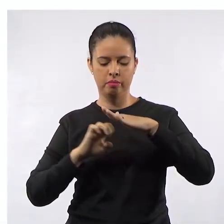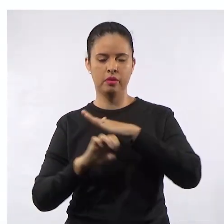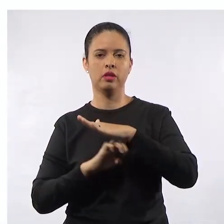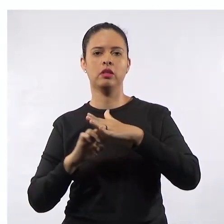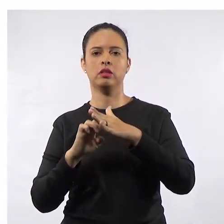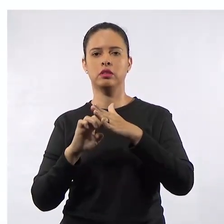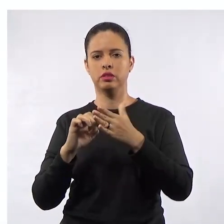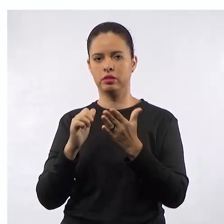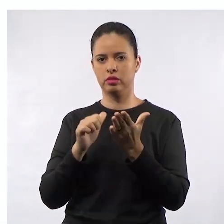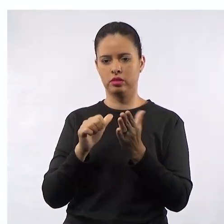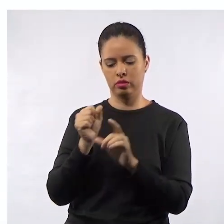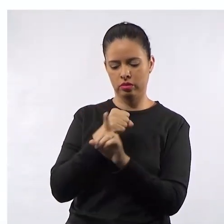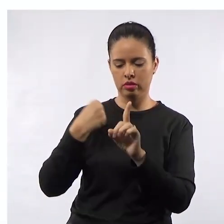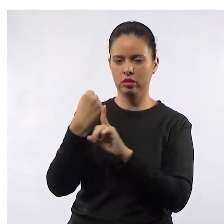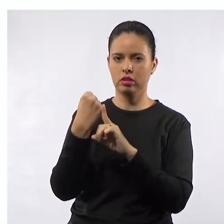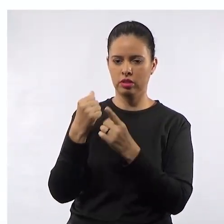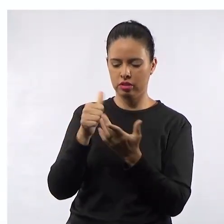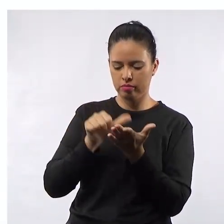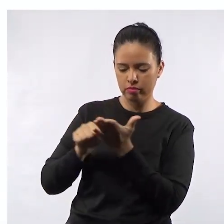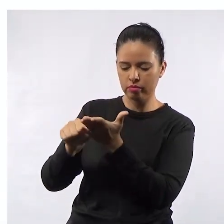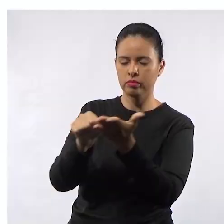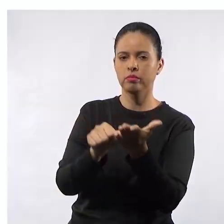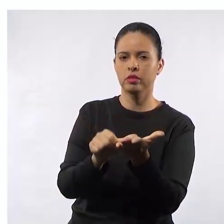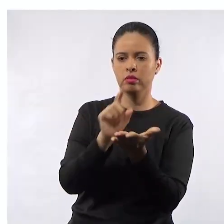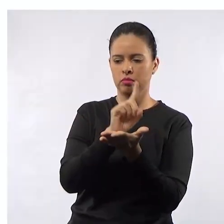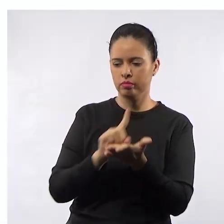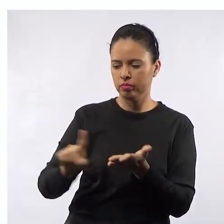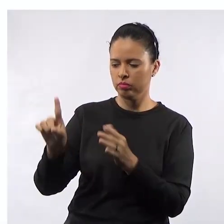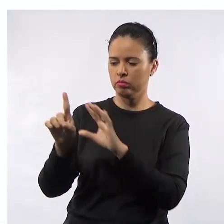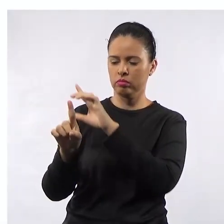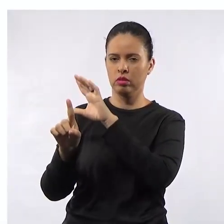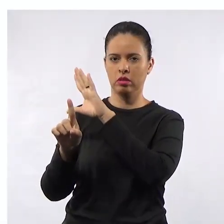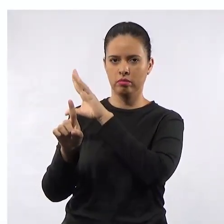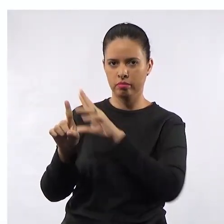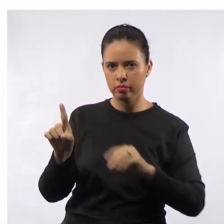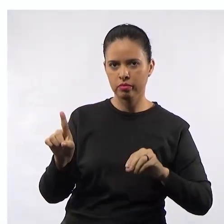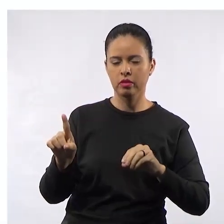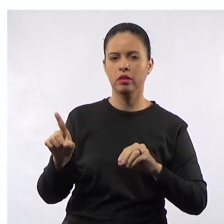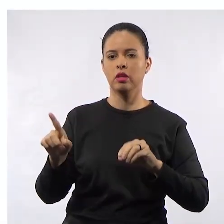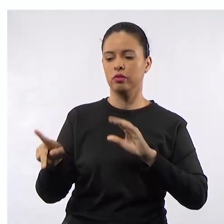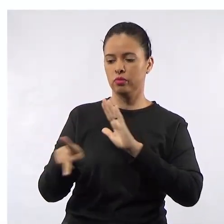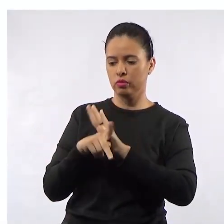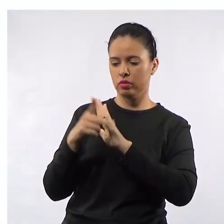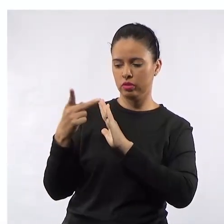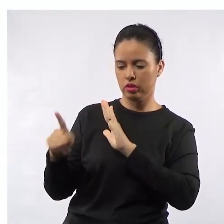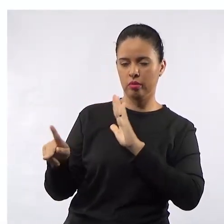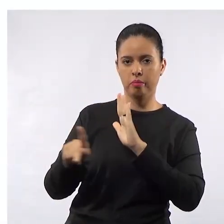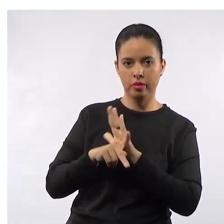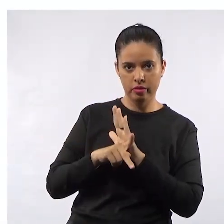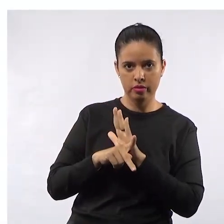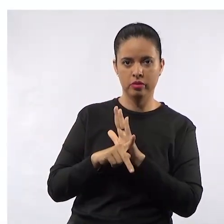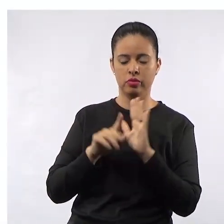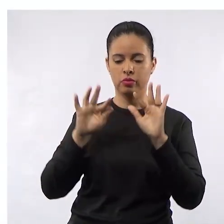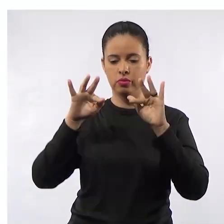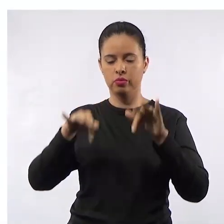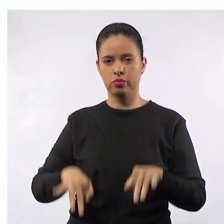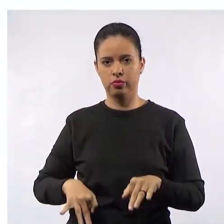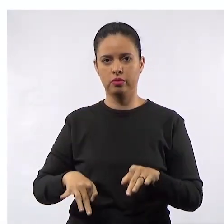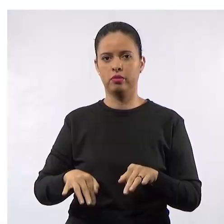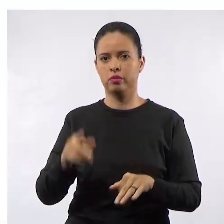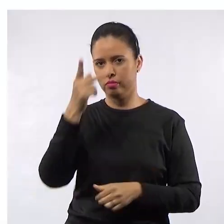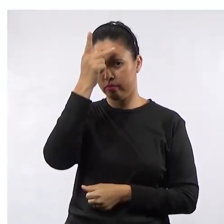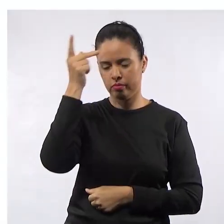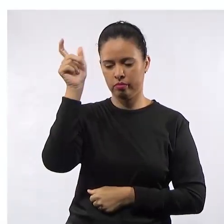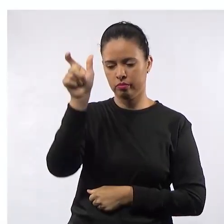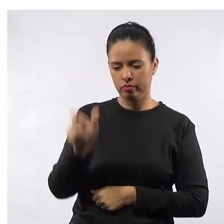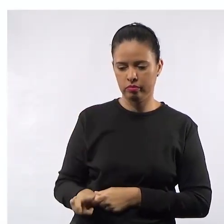dissolvida resolvendo-se em relação a todos os sócios conduzindo a liquidação do patrimônio societário e ao final